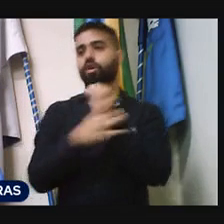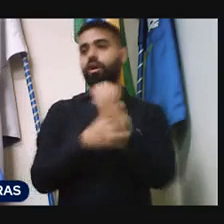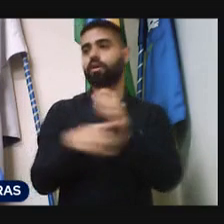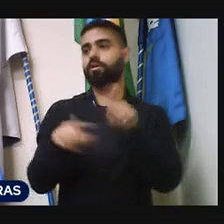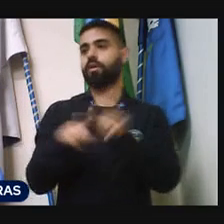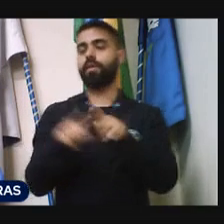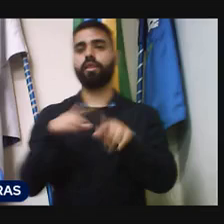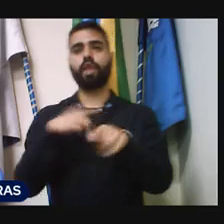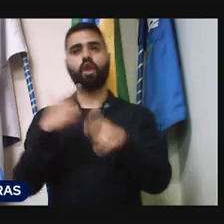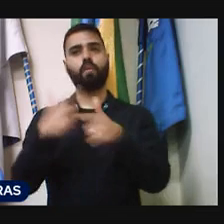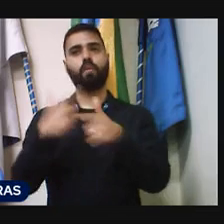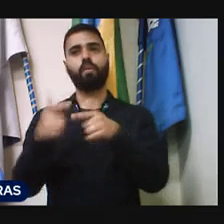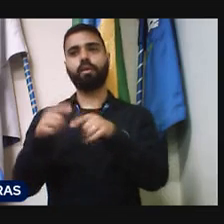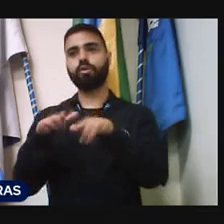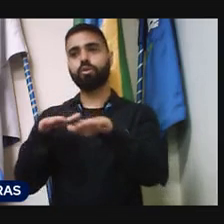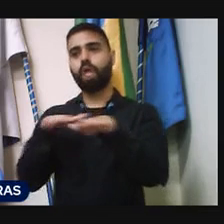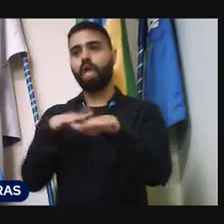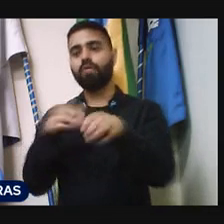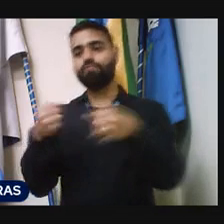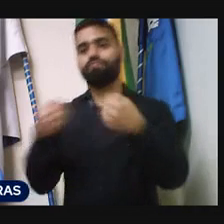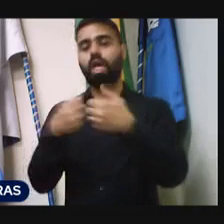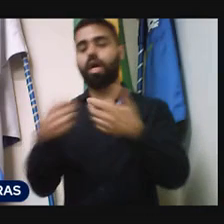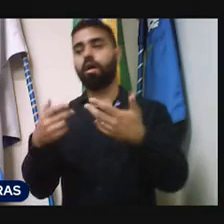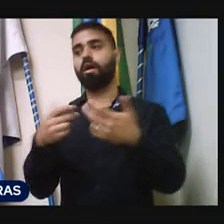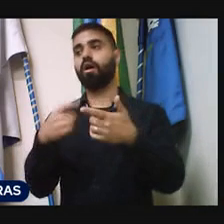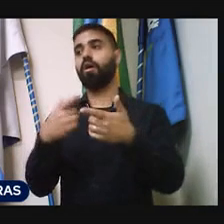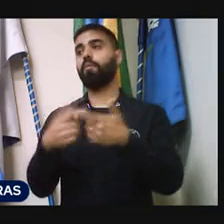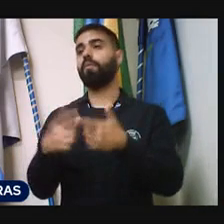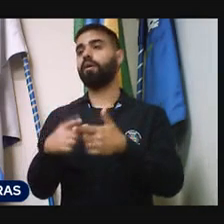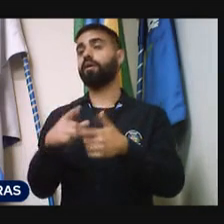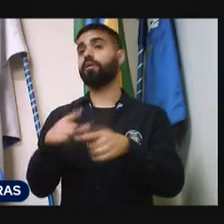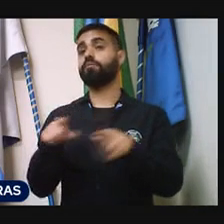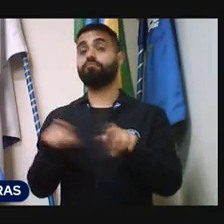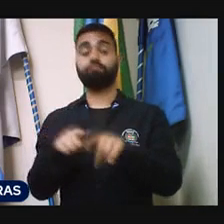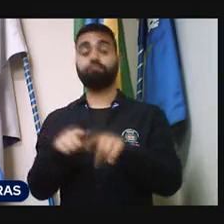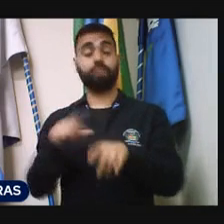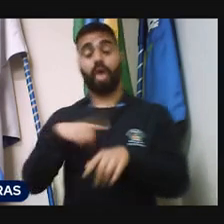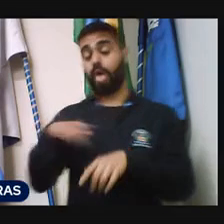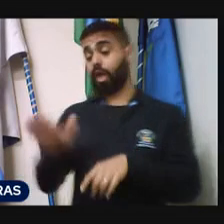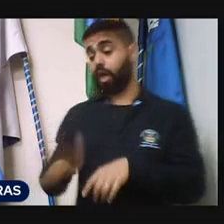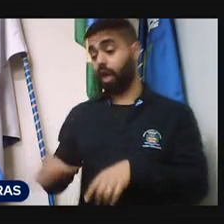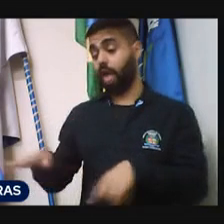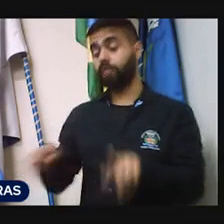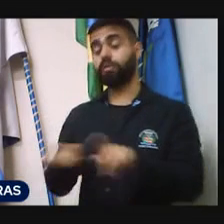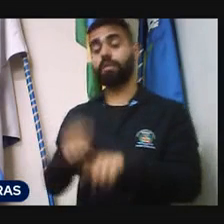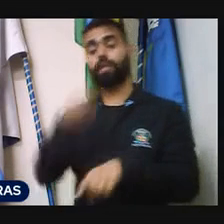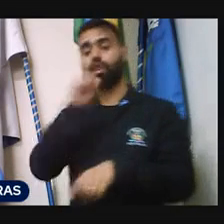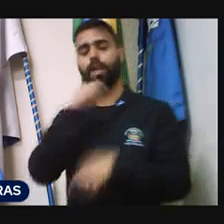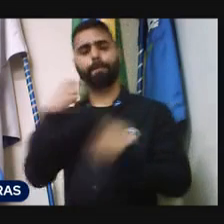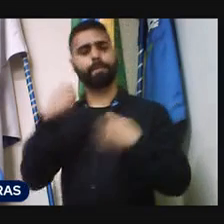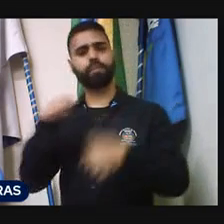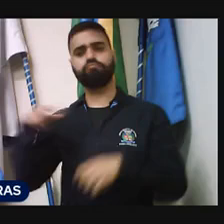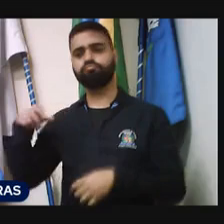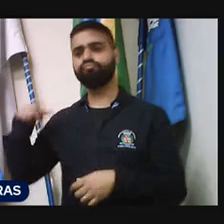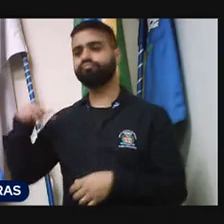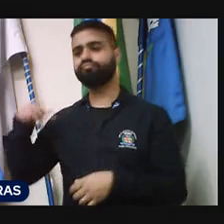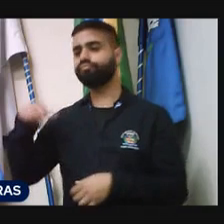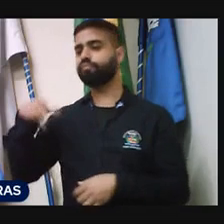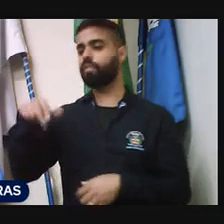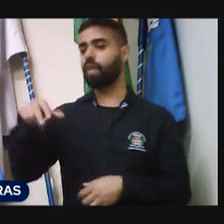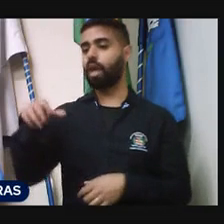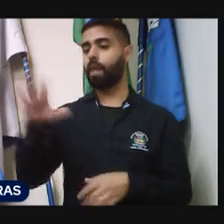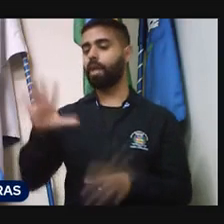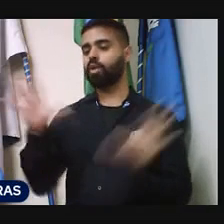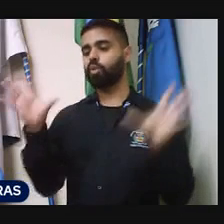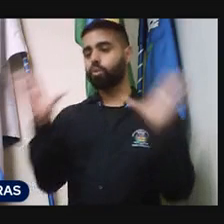aumentar os riscos de acidentes pois Há muitos inclusive crianças e idosos precisam passar por trechos que se encontra em